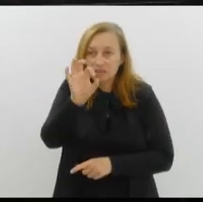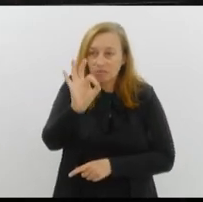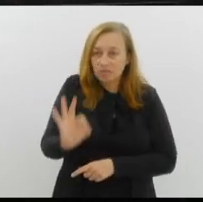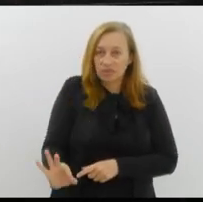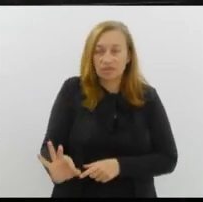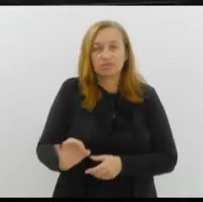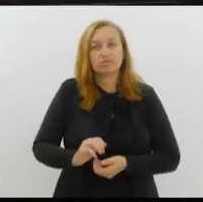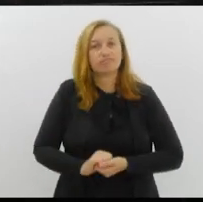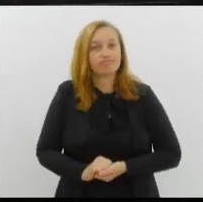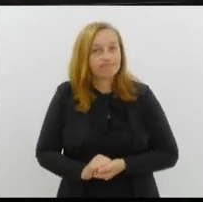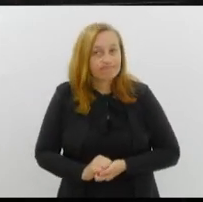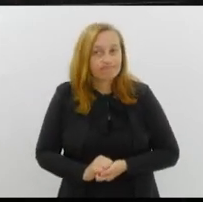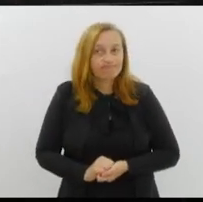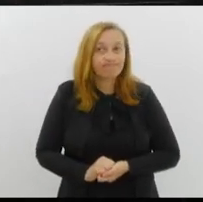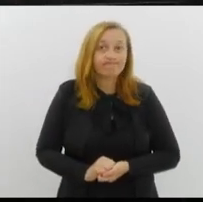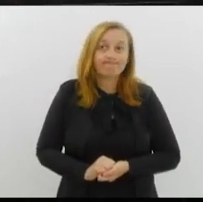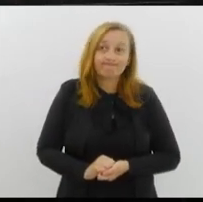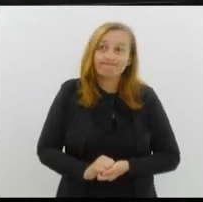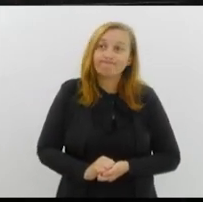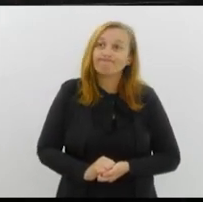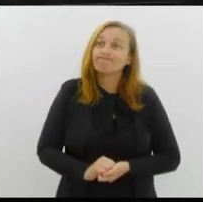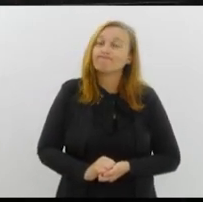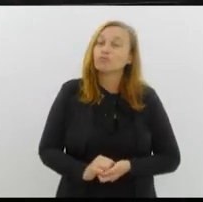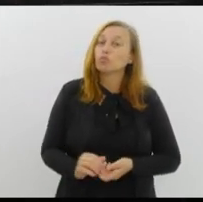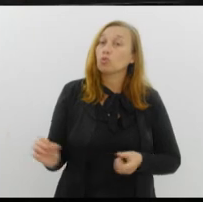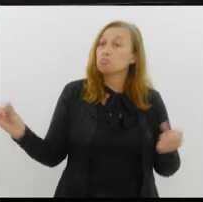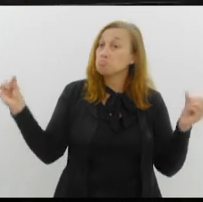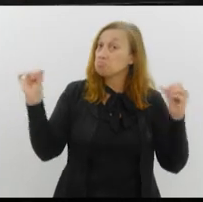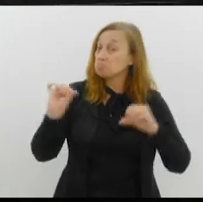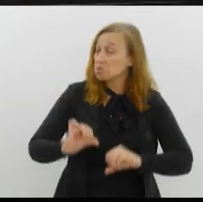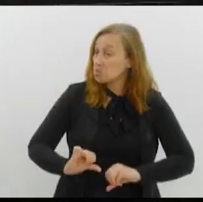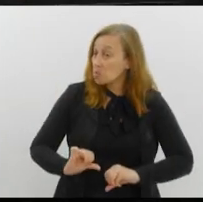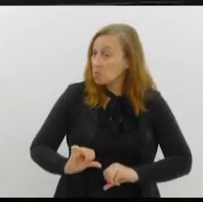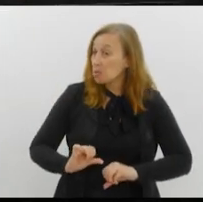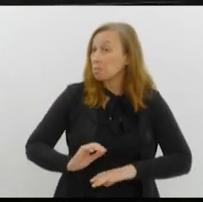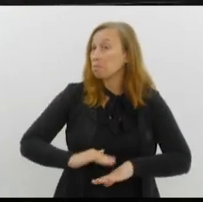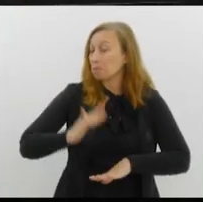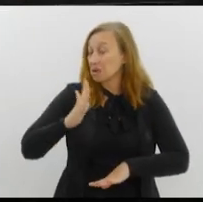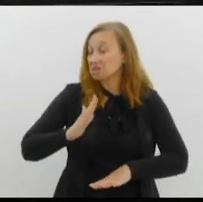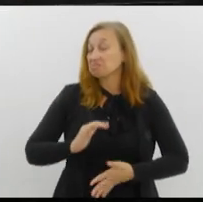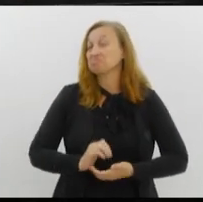75%. A situação ficou mais grave ainda.